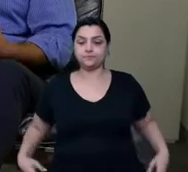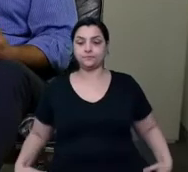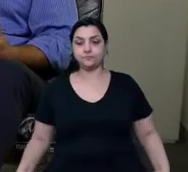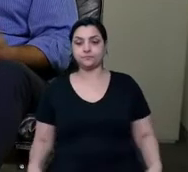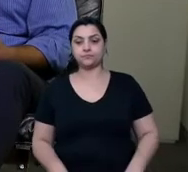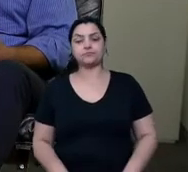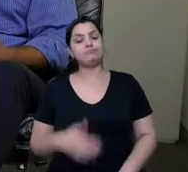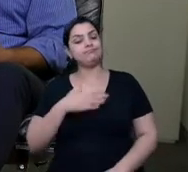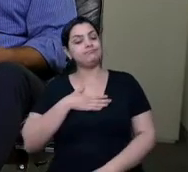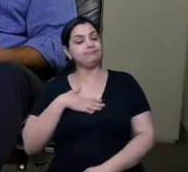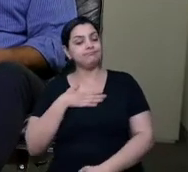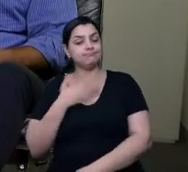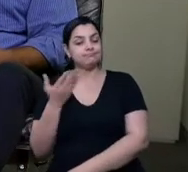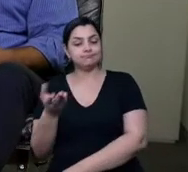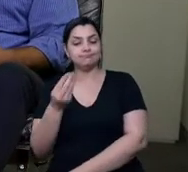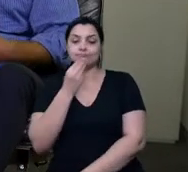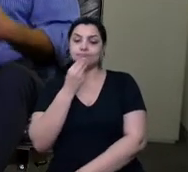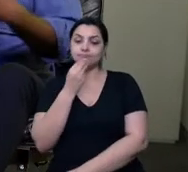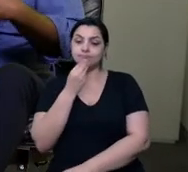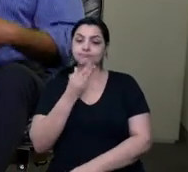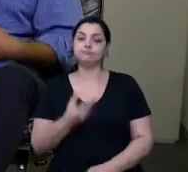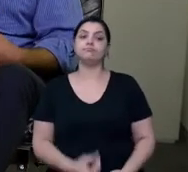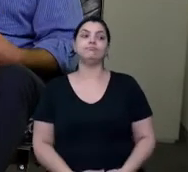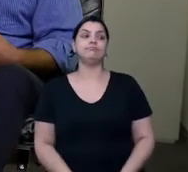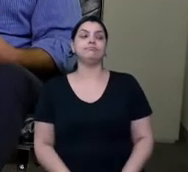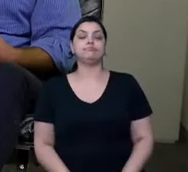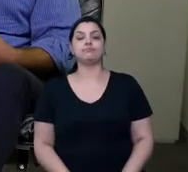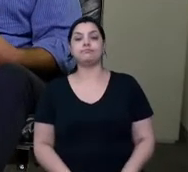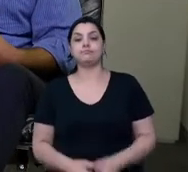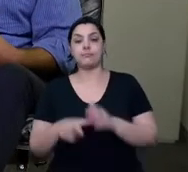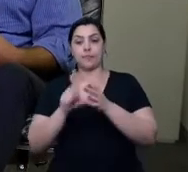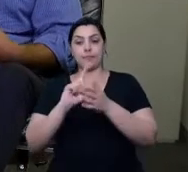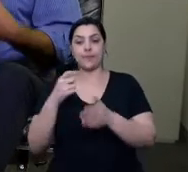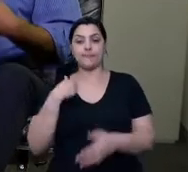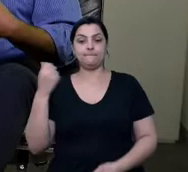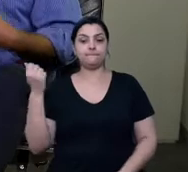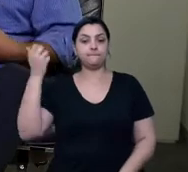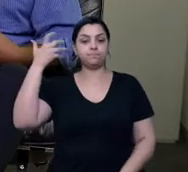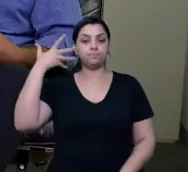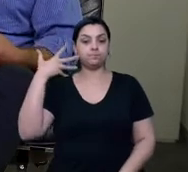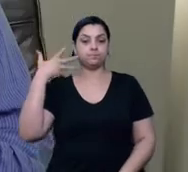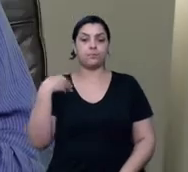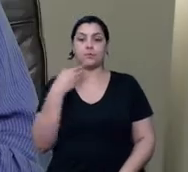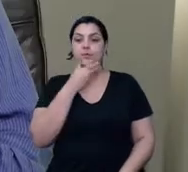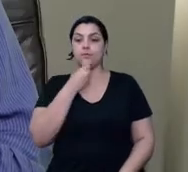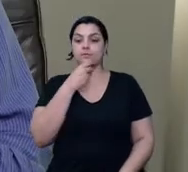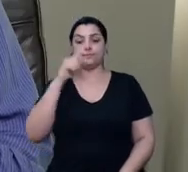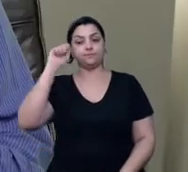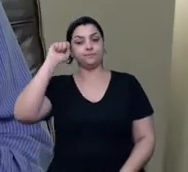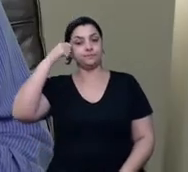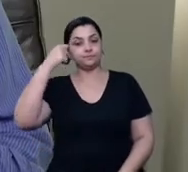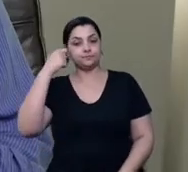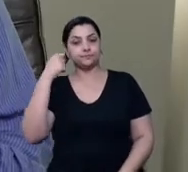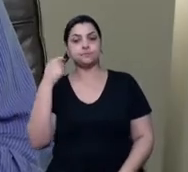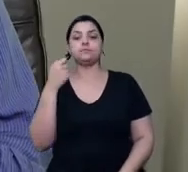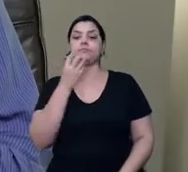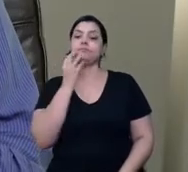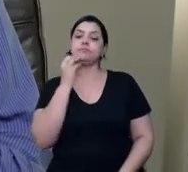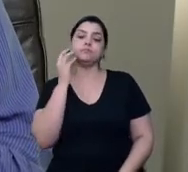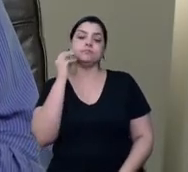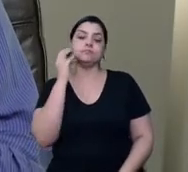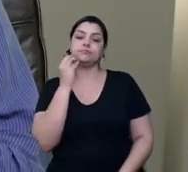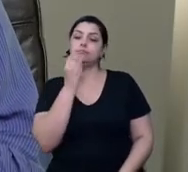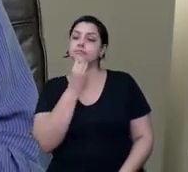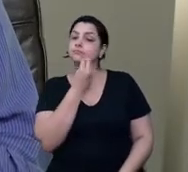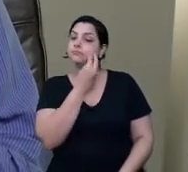eu agradeço a oportunidade. Antes vou fazer a minha audiodescrição. Sou um homem preto de barbas feitas,